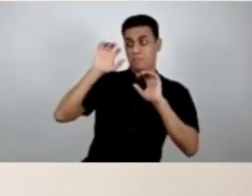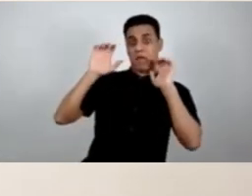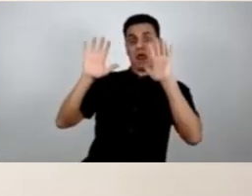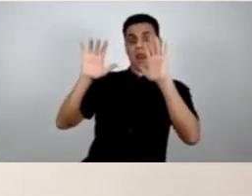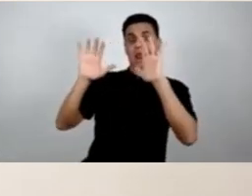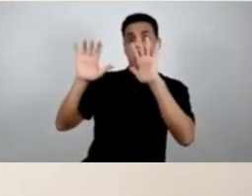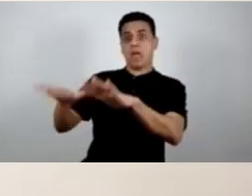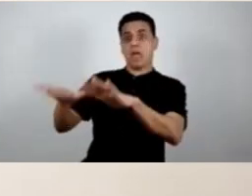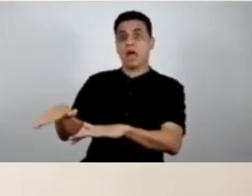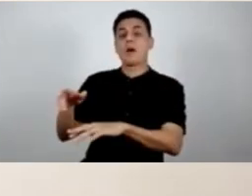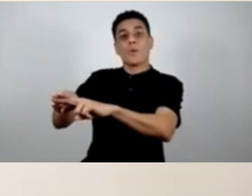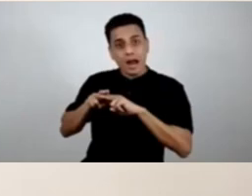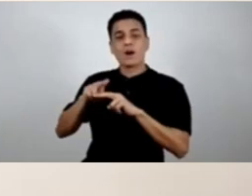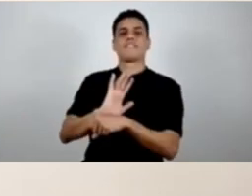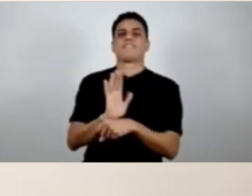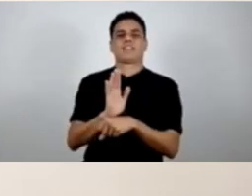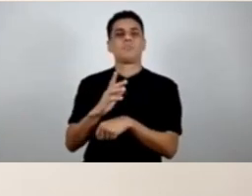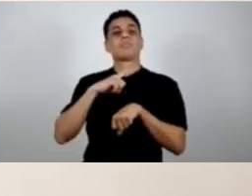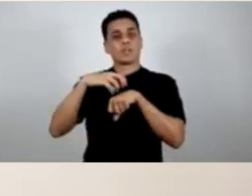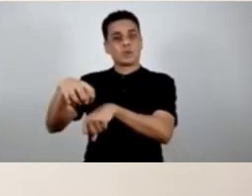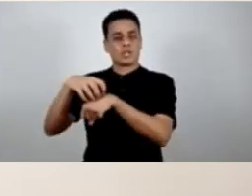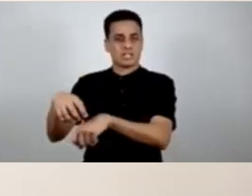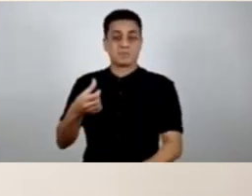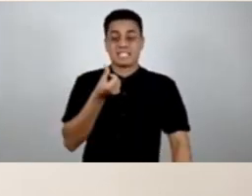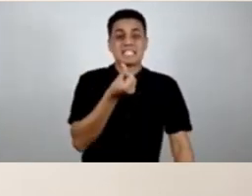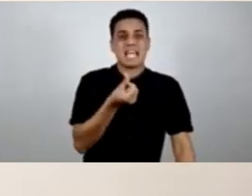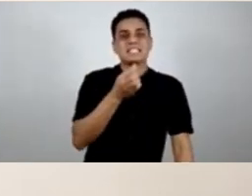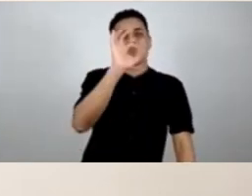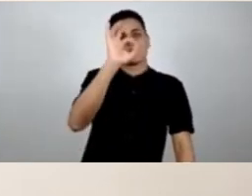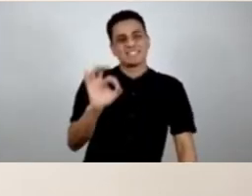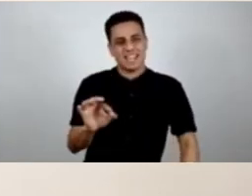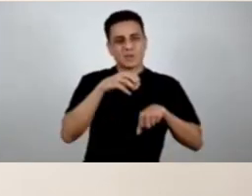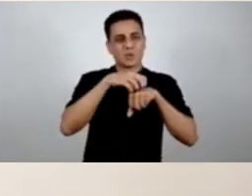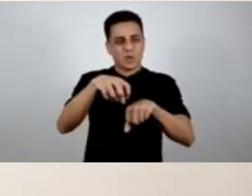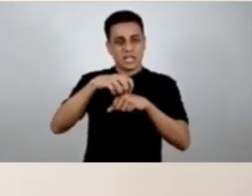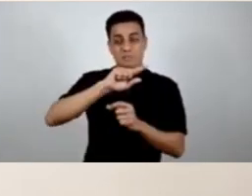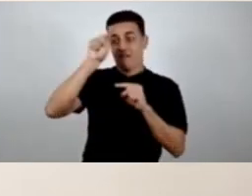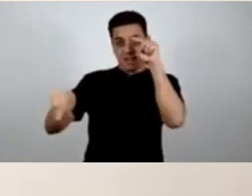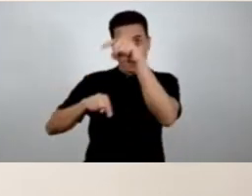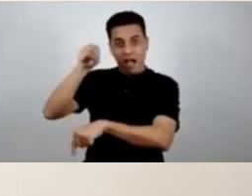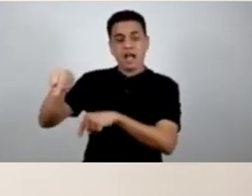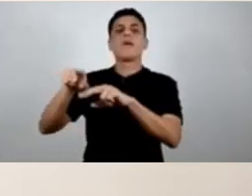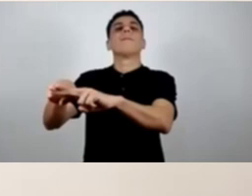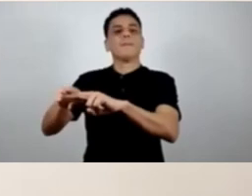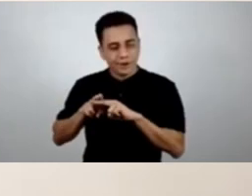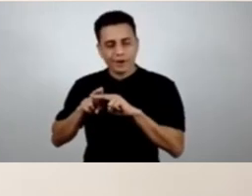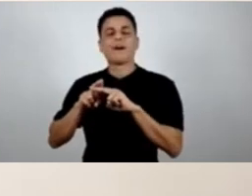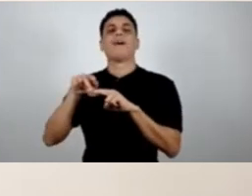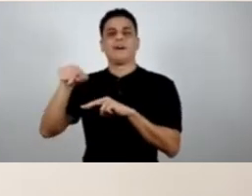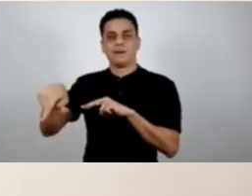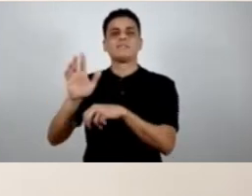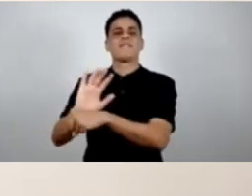né? Existe um turismo, eles consideram que mais de 6% do turismo que vai para a Nova Zelândia é em função do Senhor dos Anéis, que é um filme que foi